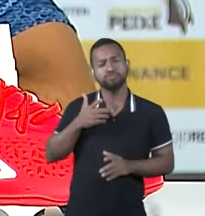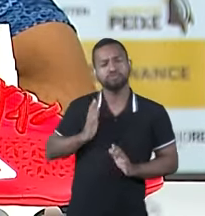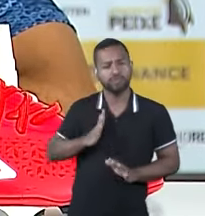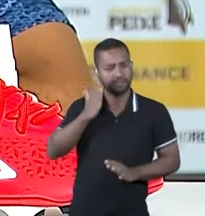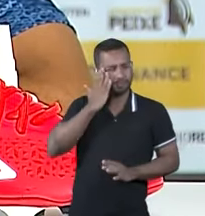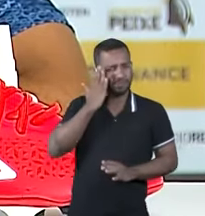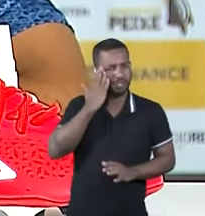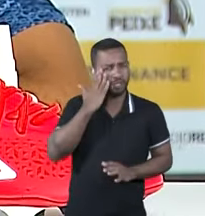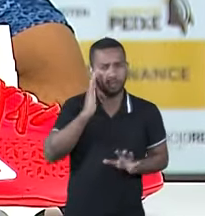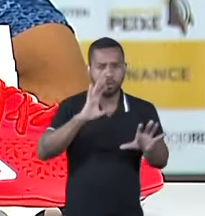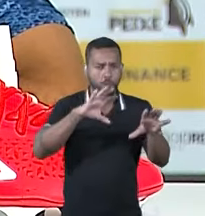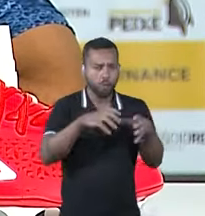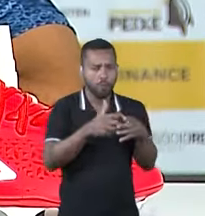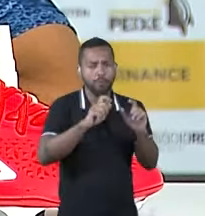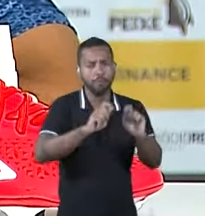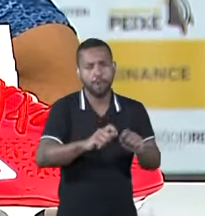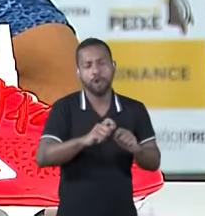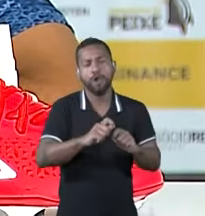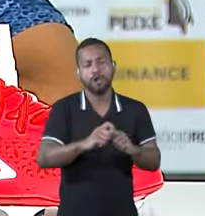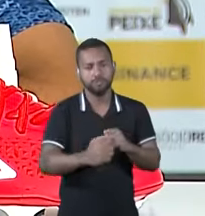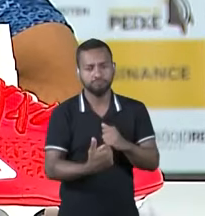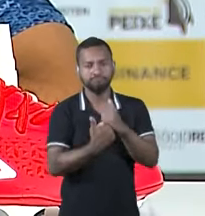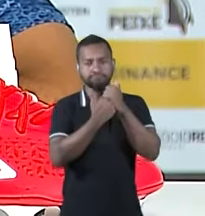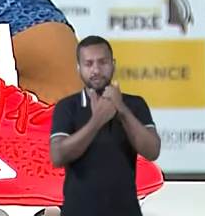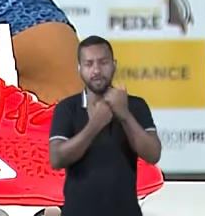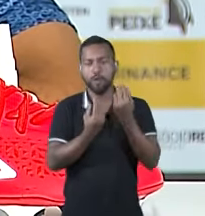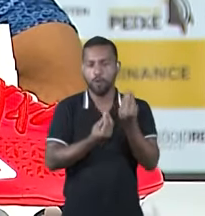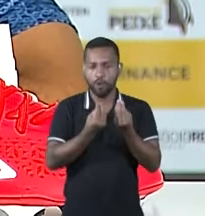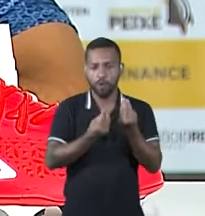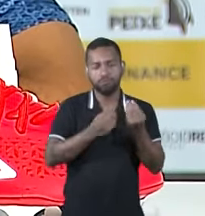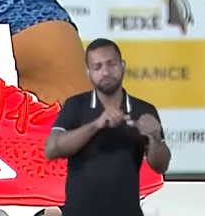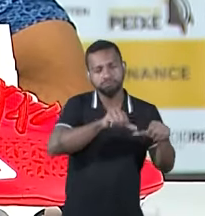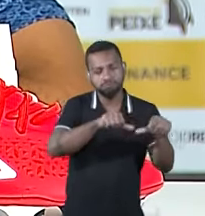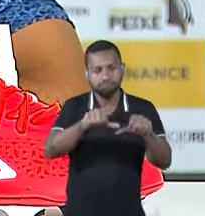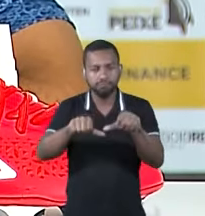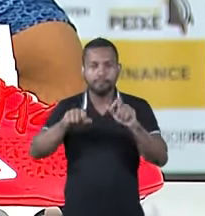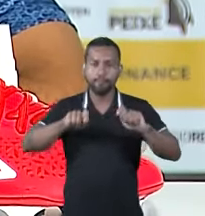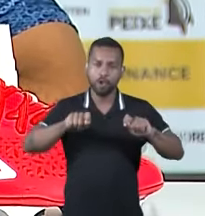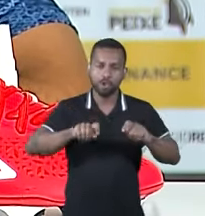pode me dar, o que o elenco pode me dar, as variações que eu posso fazer dentro do